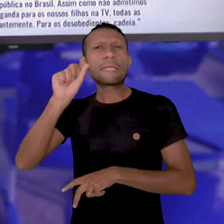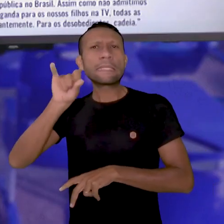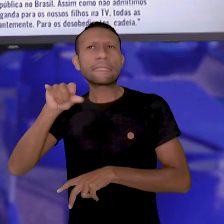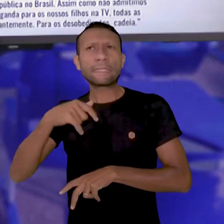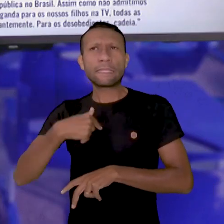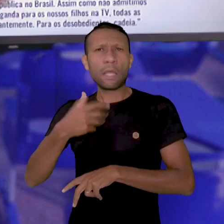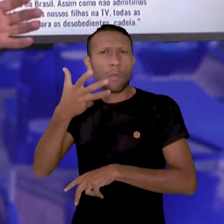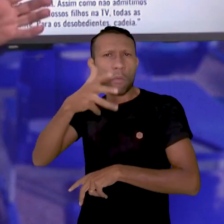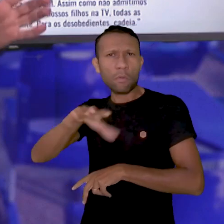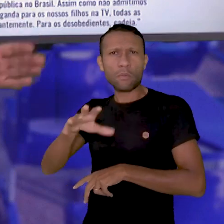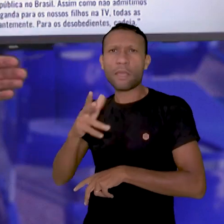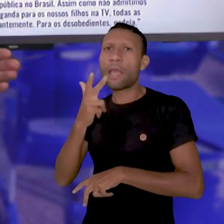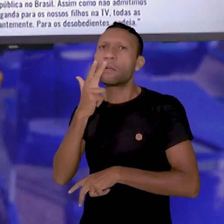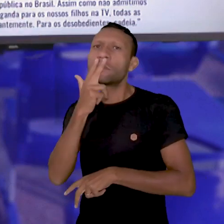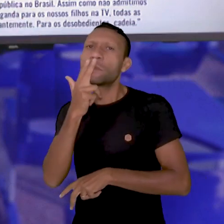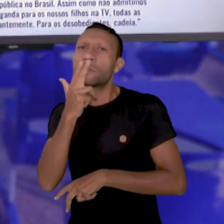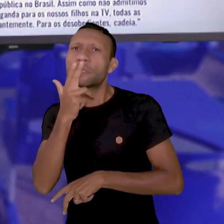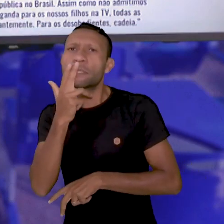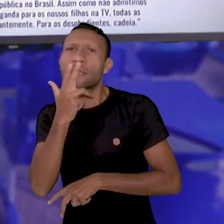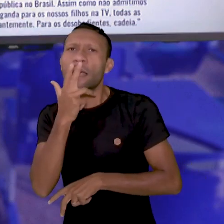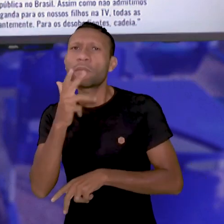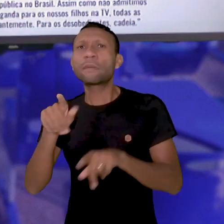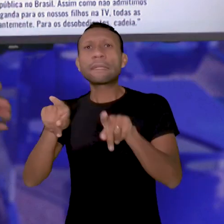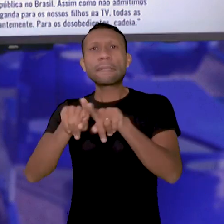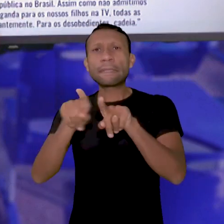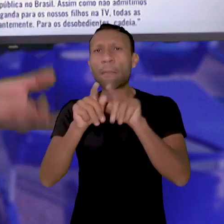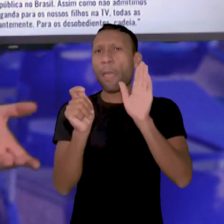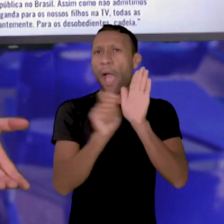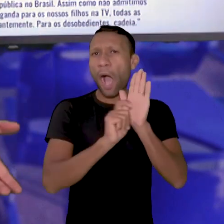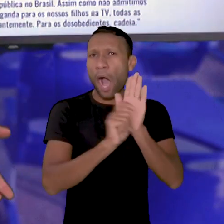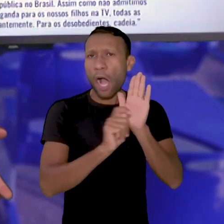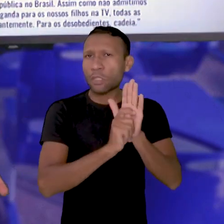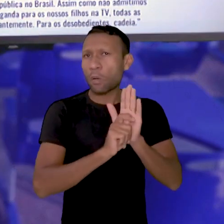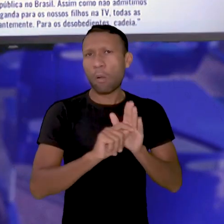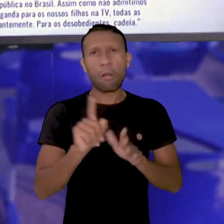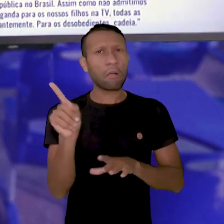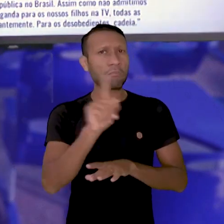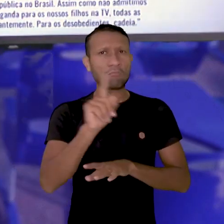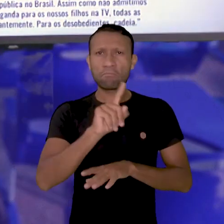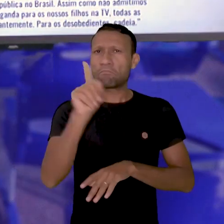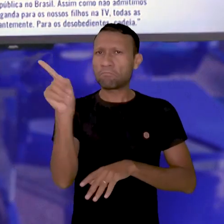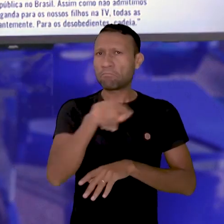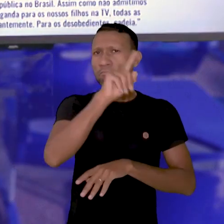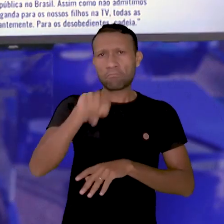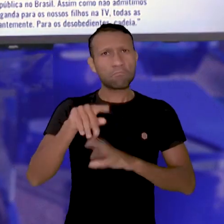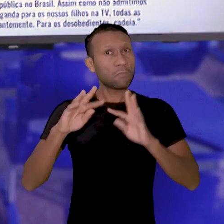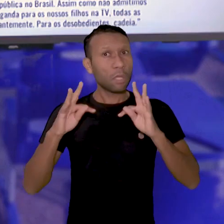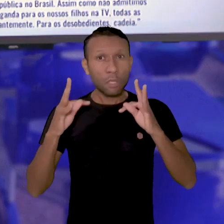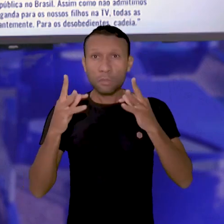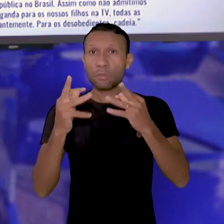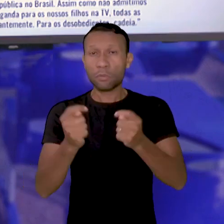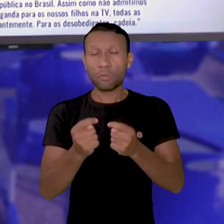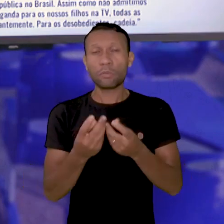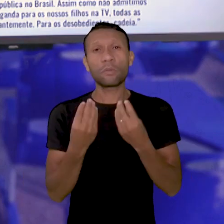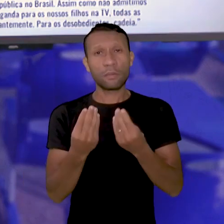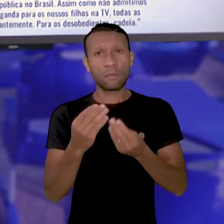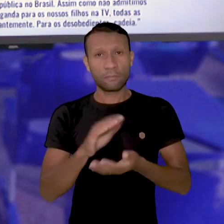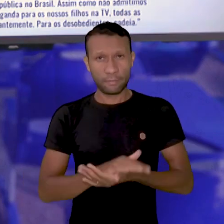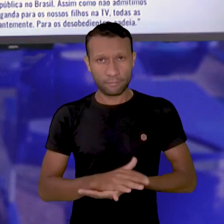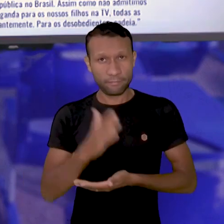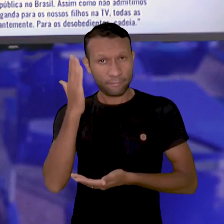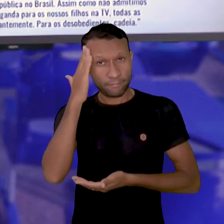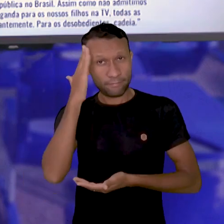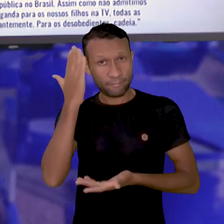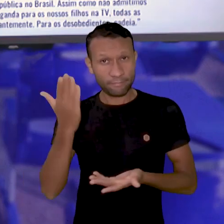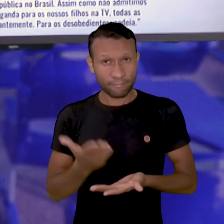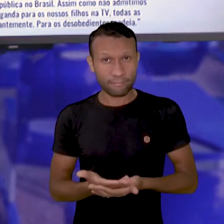quero que esse tipo de produto seja exibido aos meus filhos através de uma propaganda na TV, então eu também não